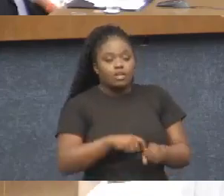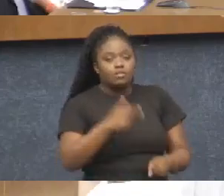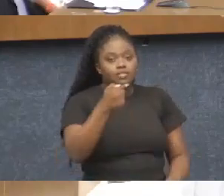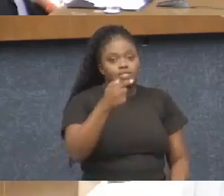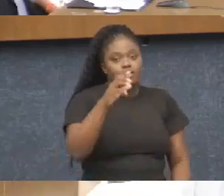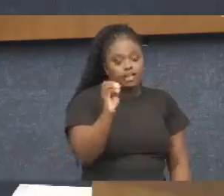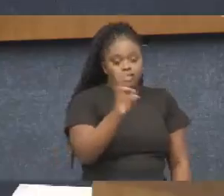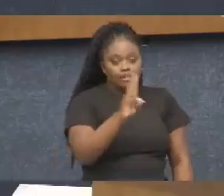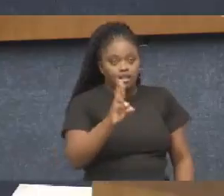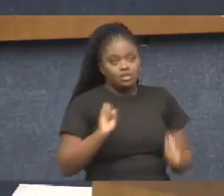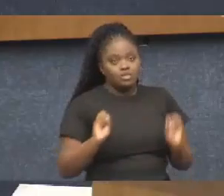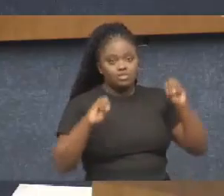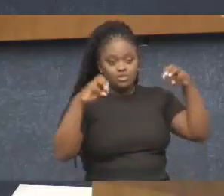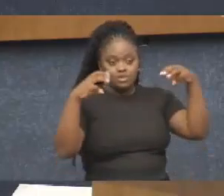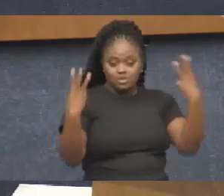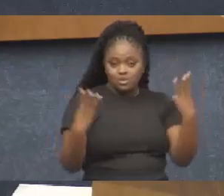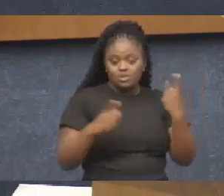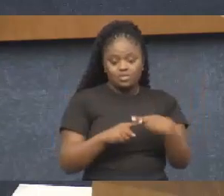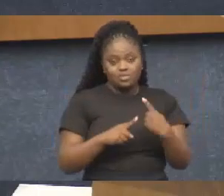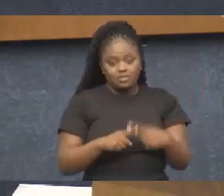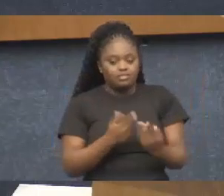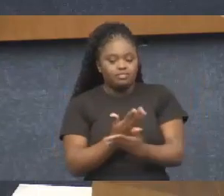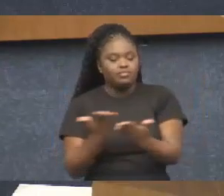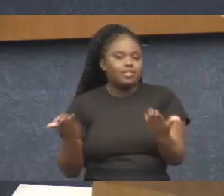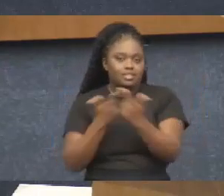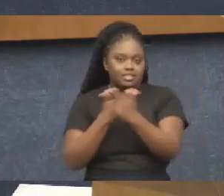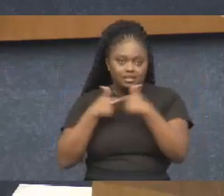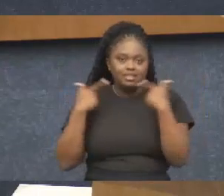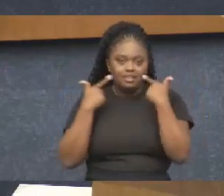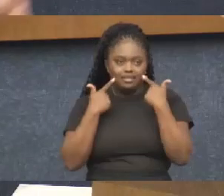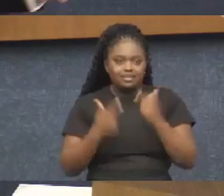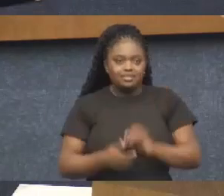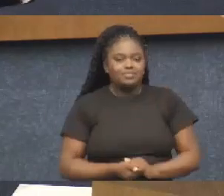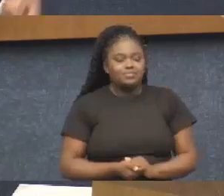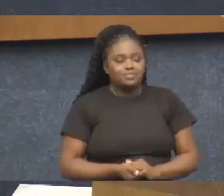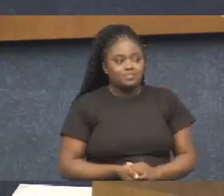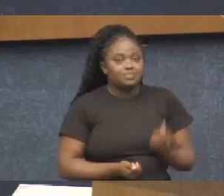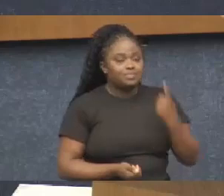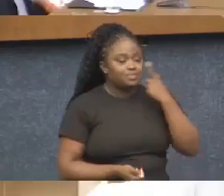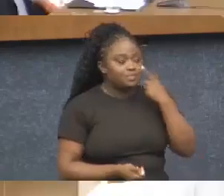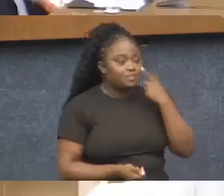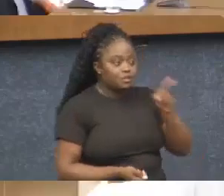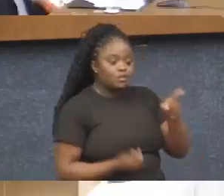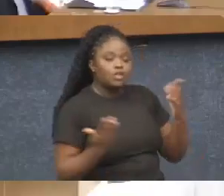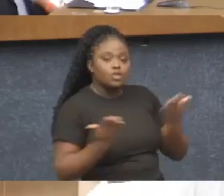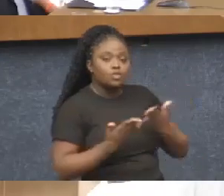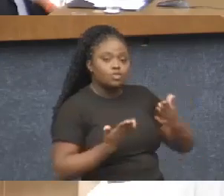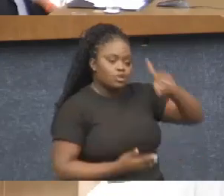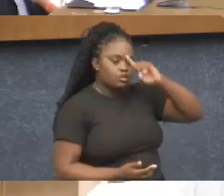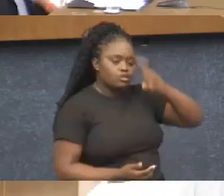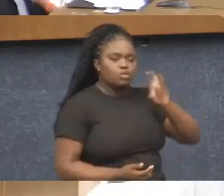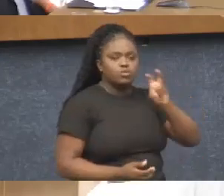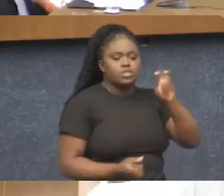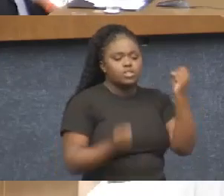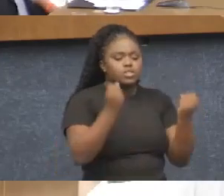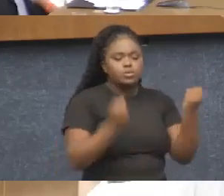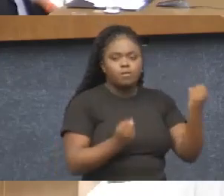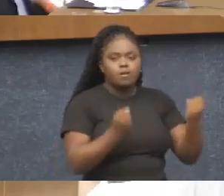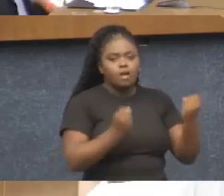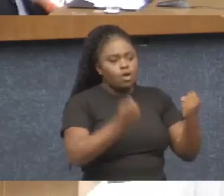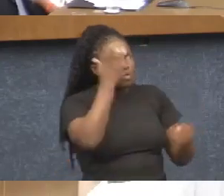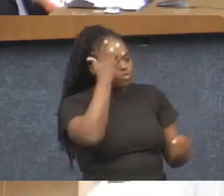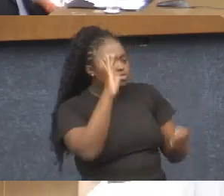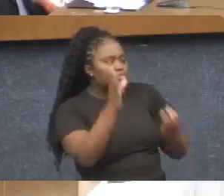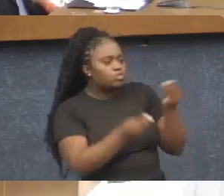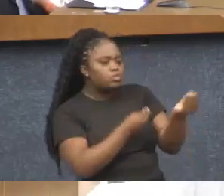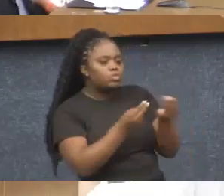estrada, feliz da vida, porque pelo menos a gente tinha feito o povo dar risada. Quem vê ele hoje, dono de 5 veículos, não sabe como a